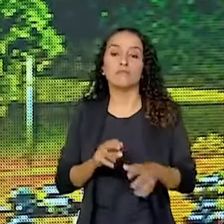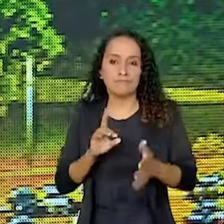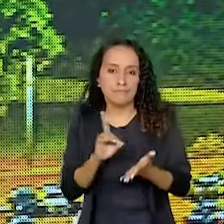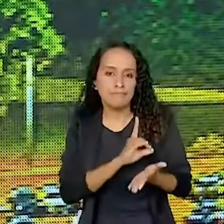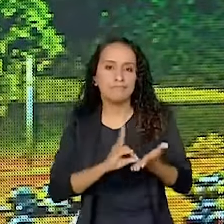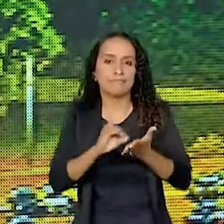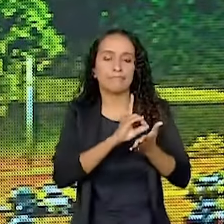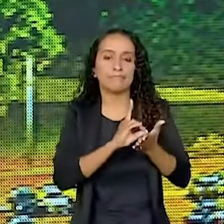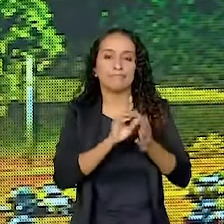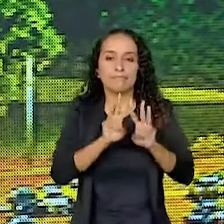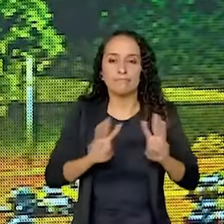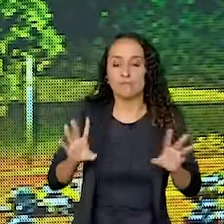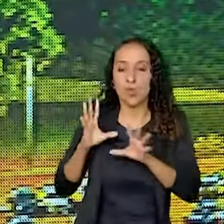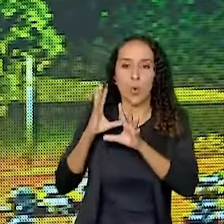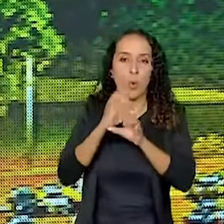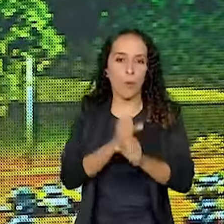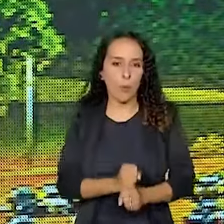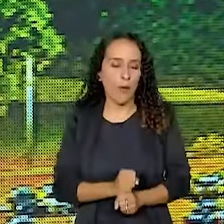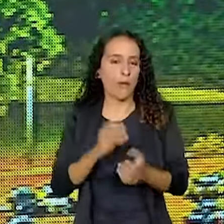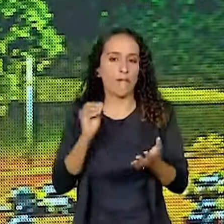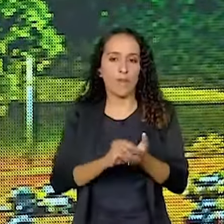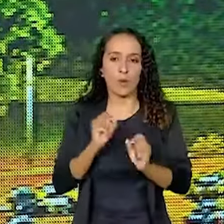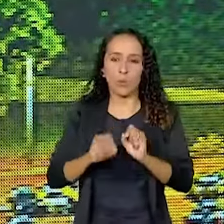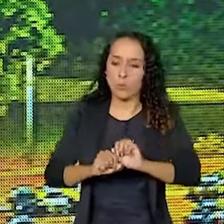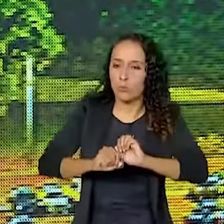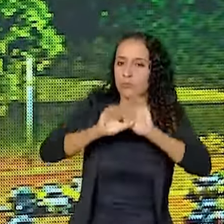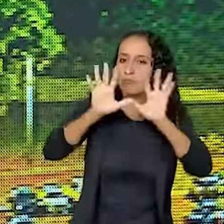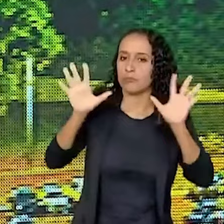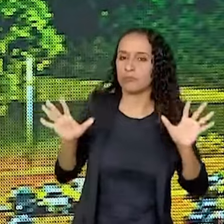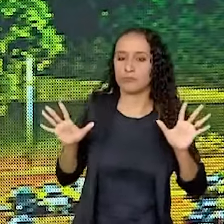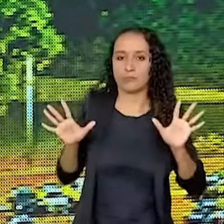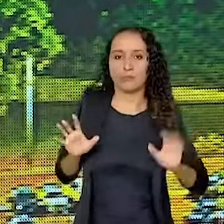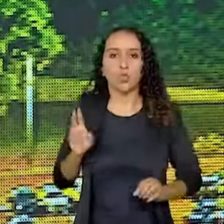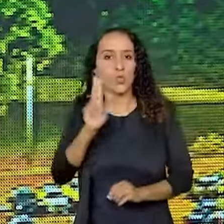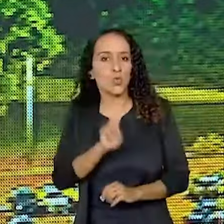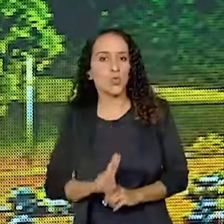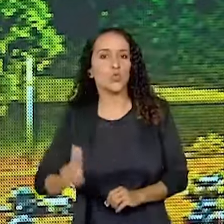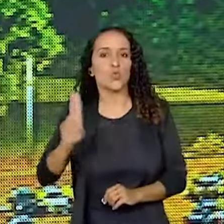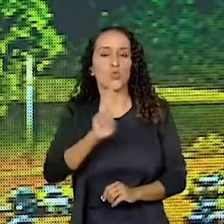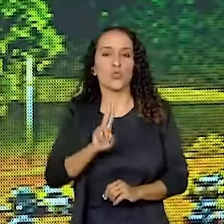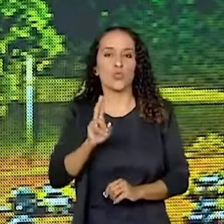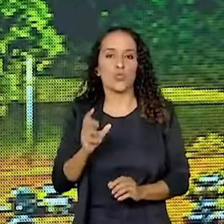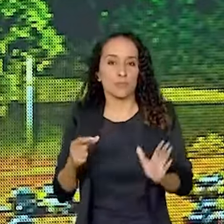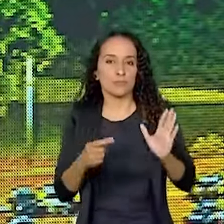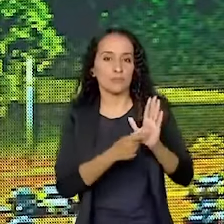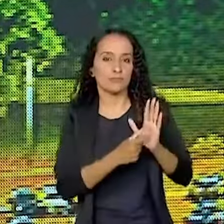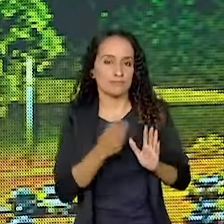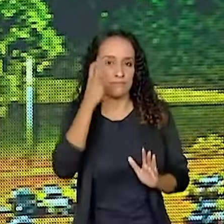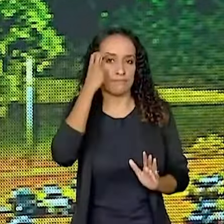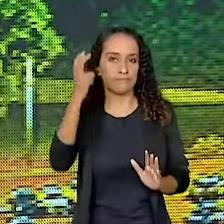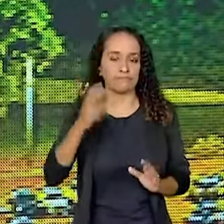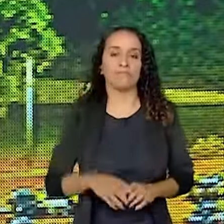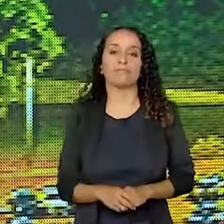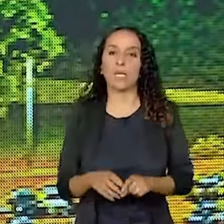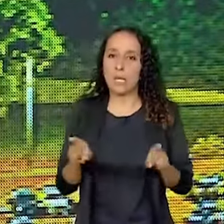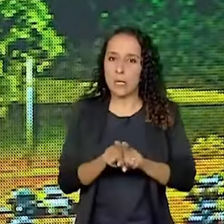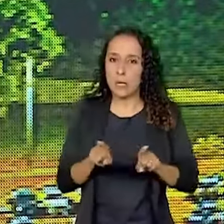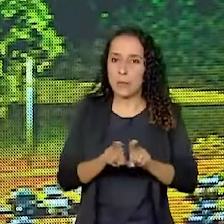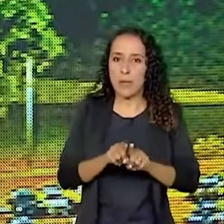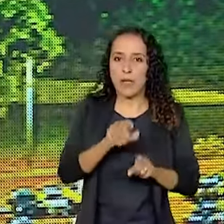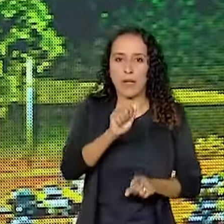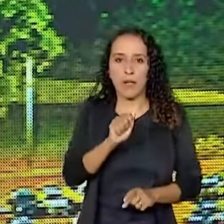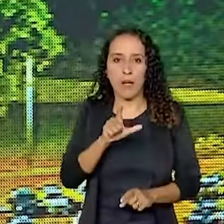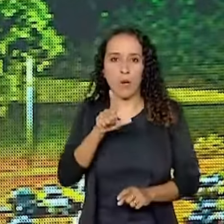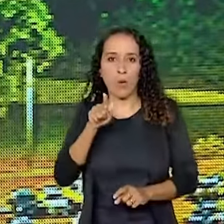plataformas, somadas à falta de transparência na utilização da inteligência artificial e dos